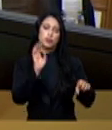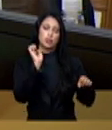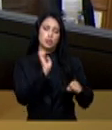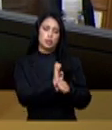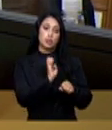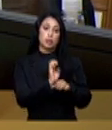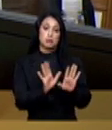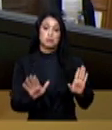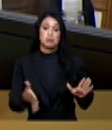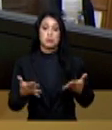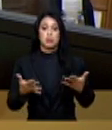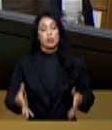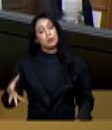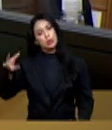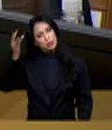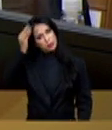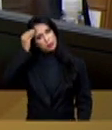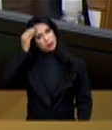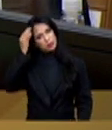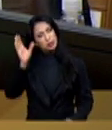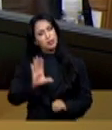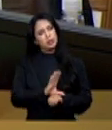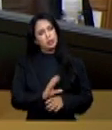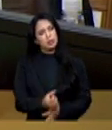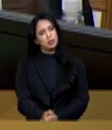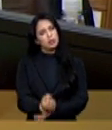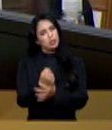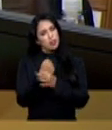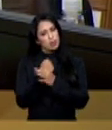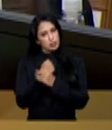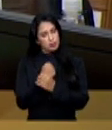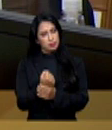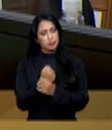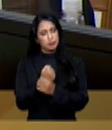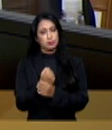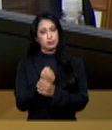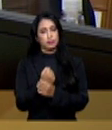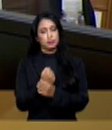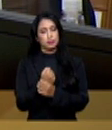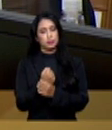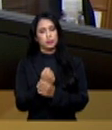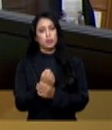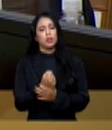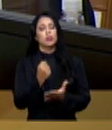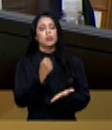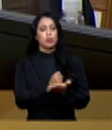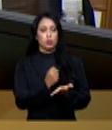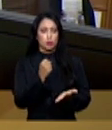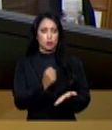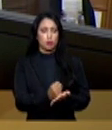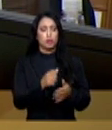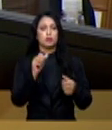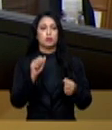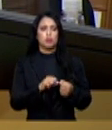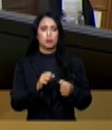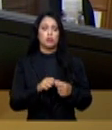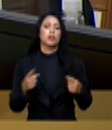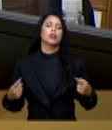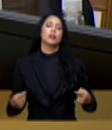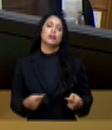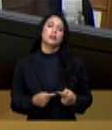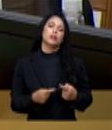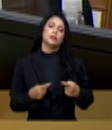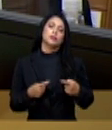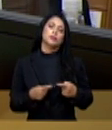Estados entendo o que a constituição assegura o cumprimento dos contratos nos termos em que as